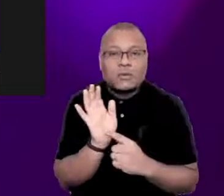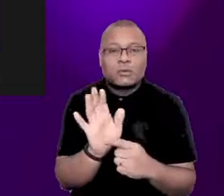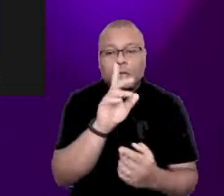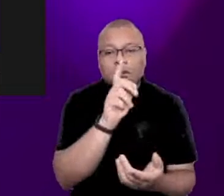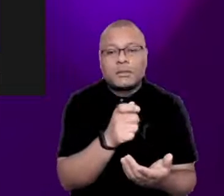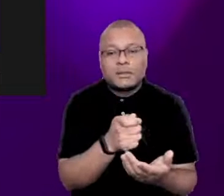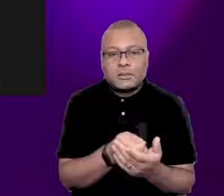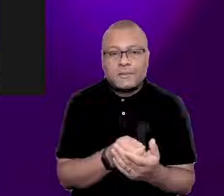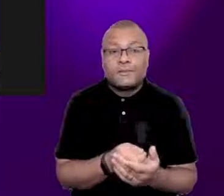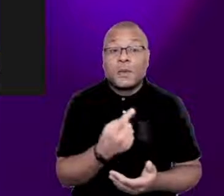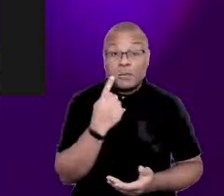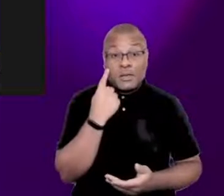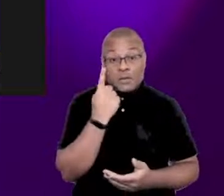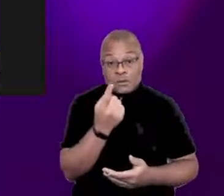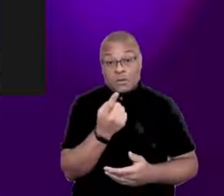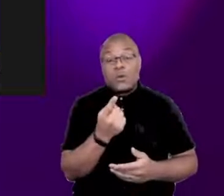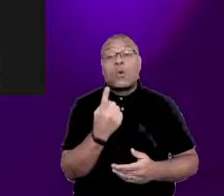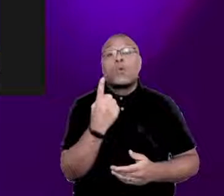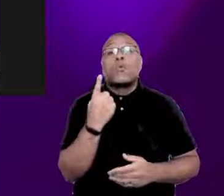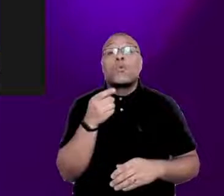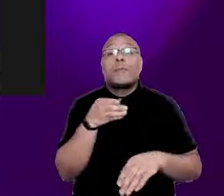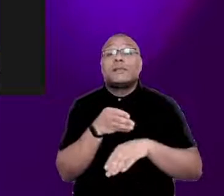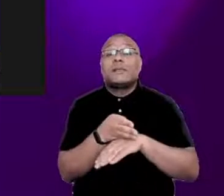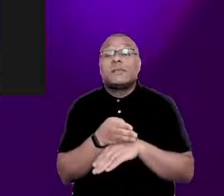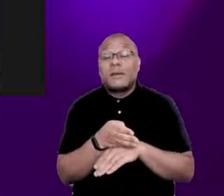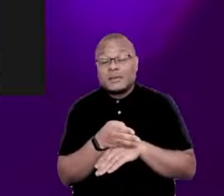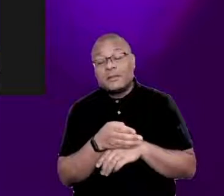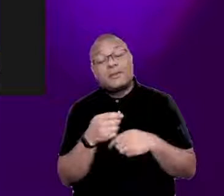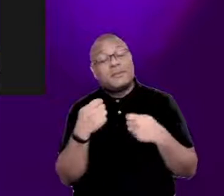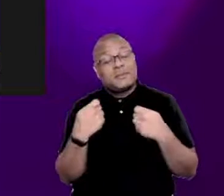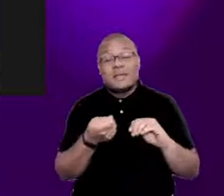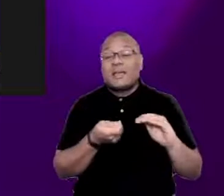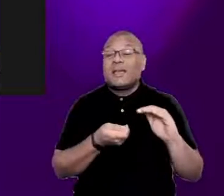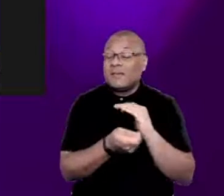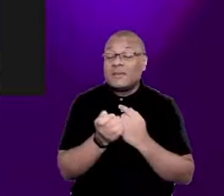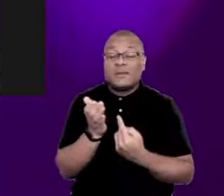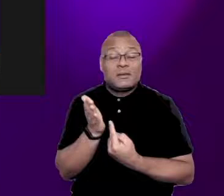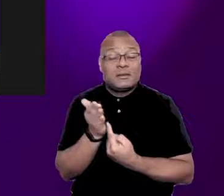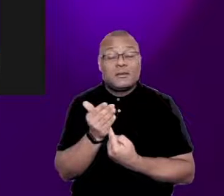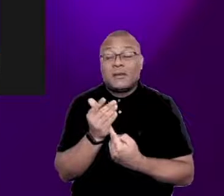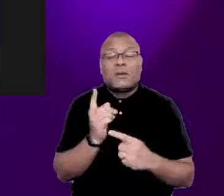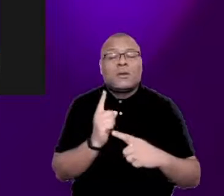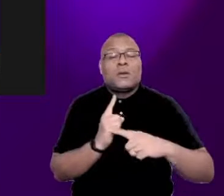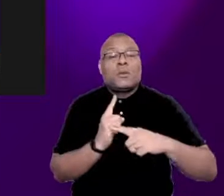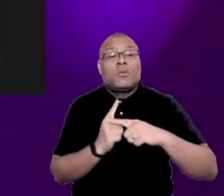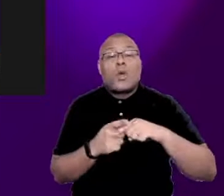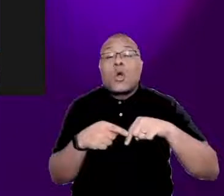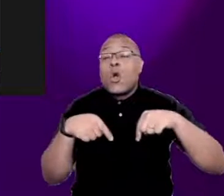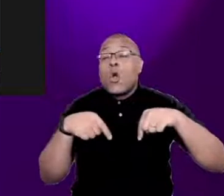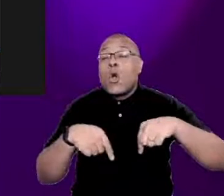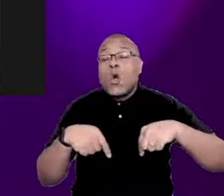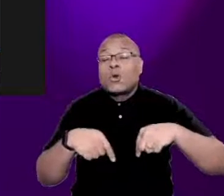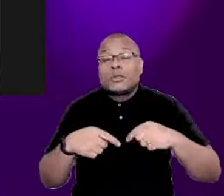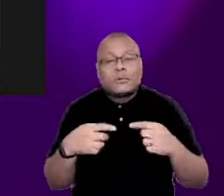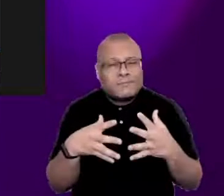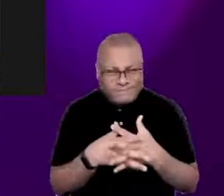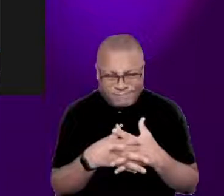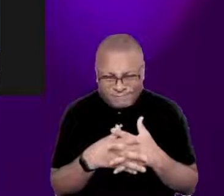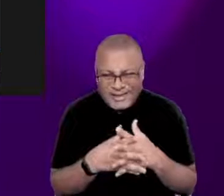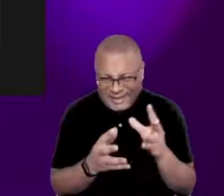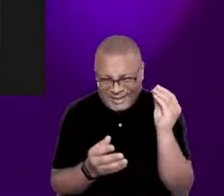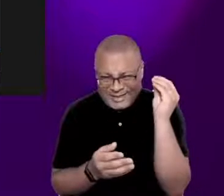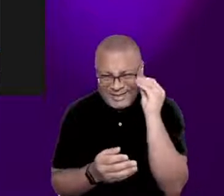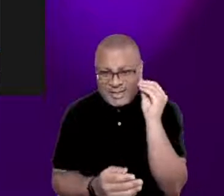um dos participantes da pesquisa, que precisa ser feito investimento em tecnologia, porque hoje não é complicado fazer um piloto